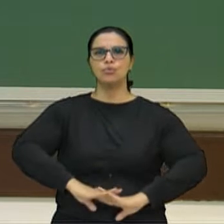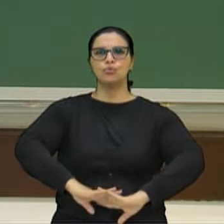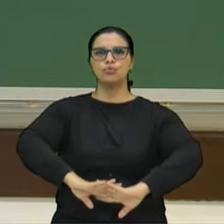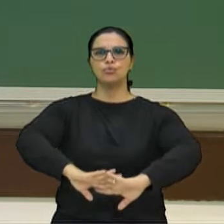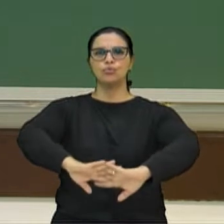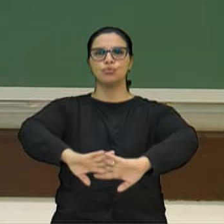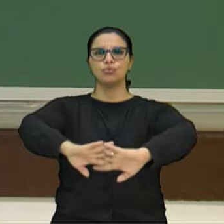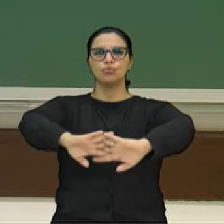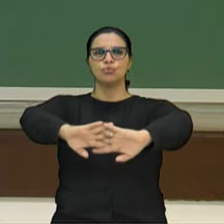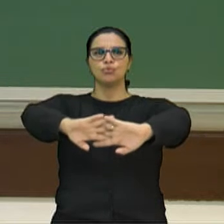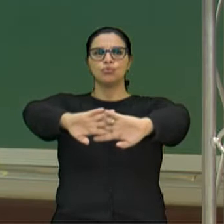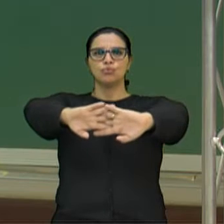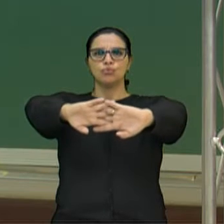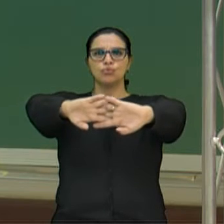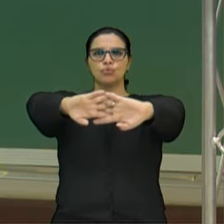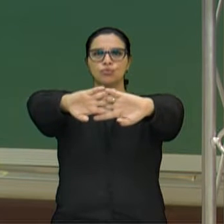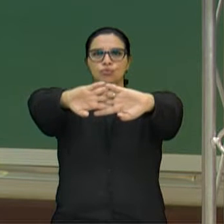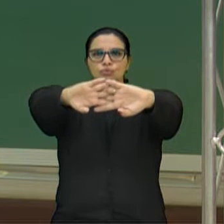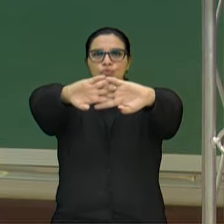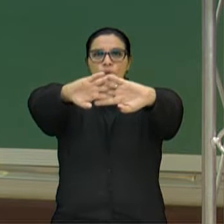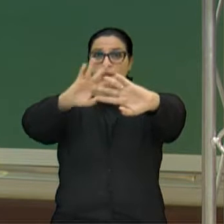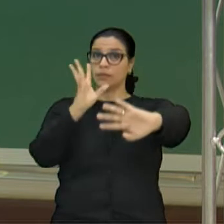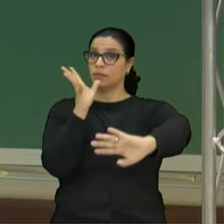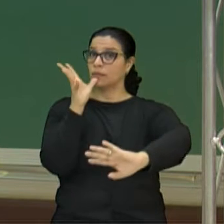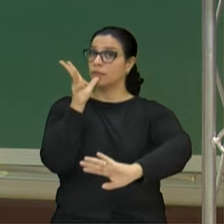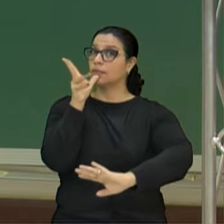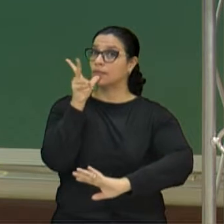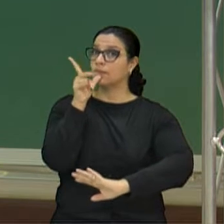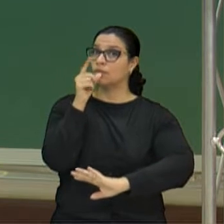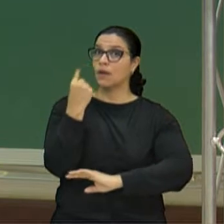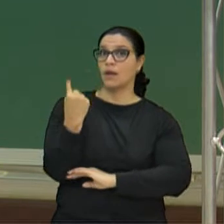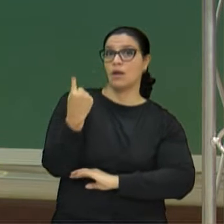duas mãos, dedos entrelaçados.